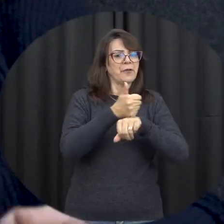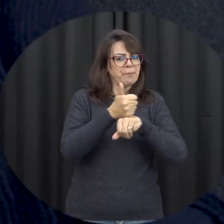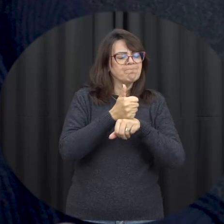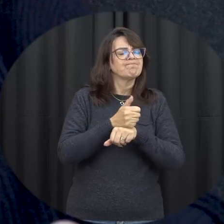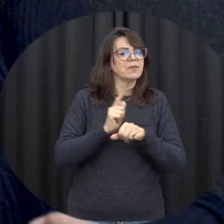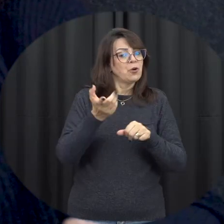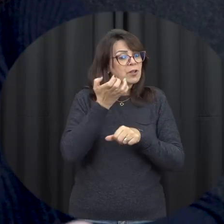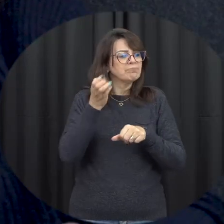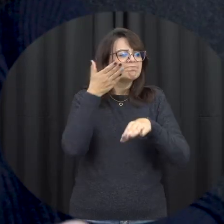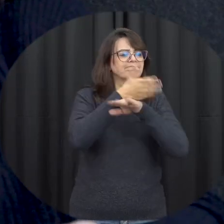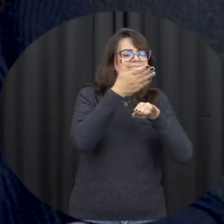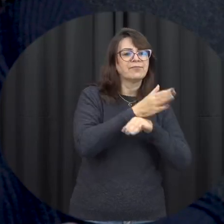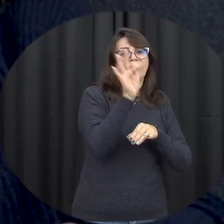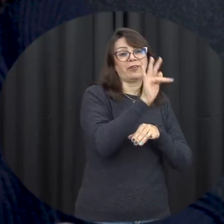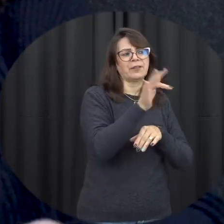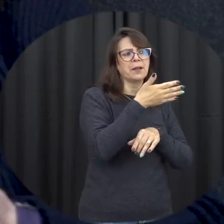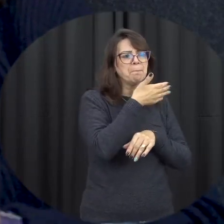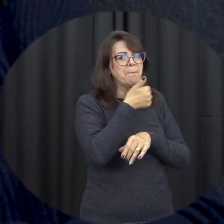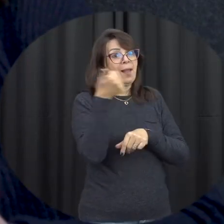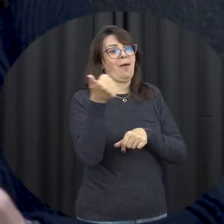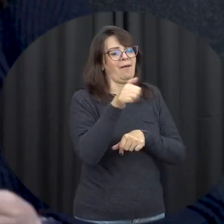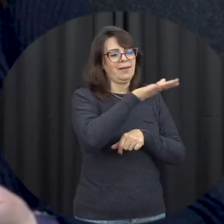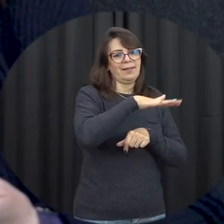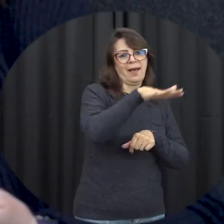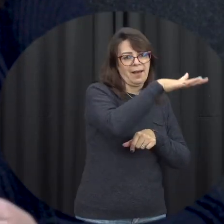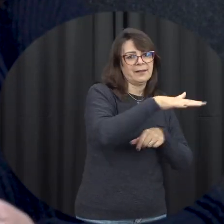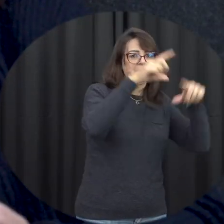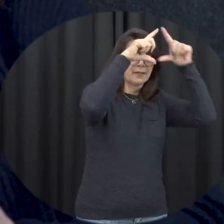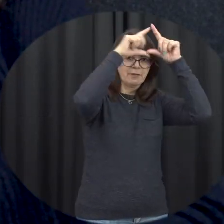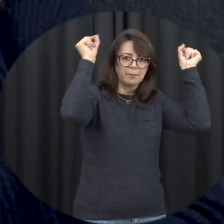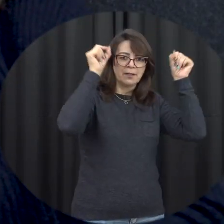na área da enfermagem. Então, nesse período